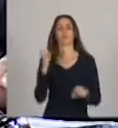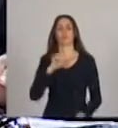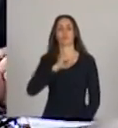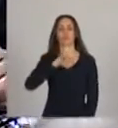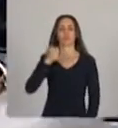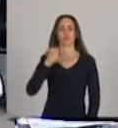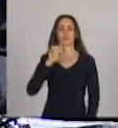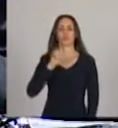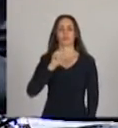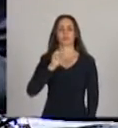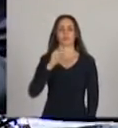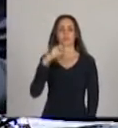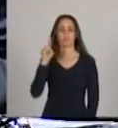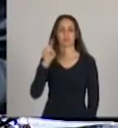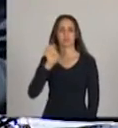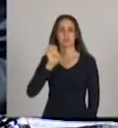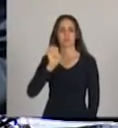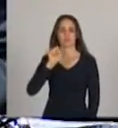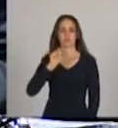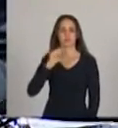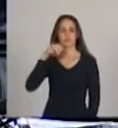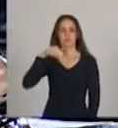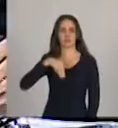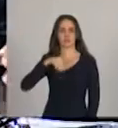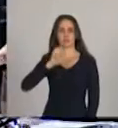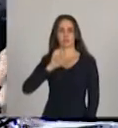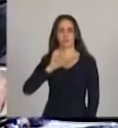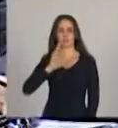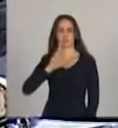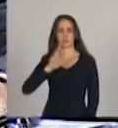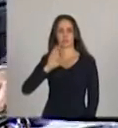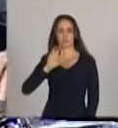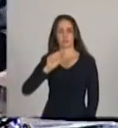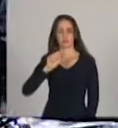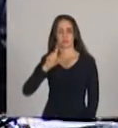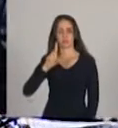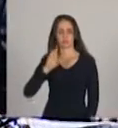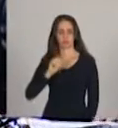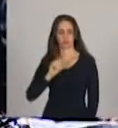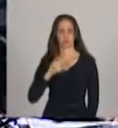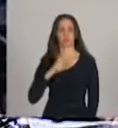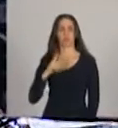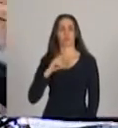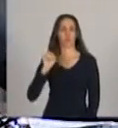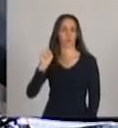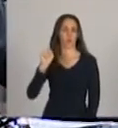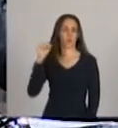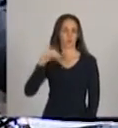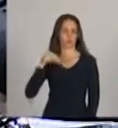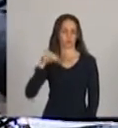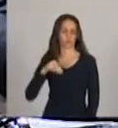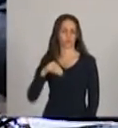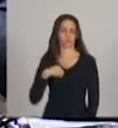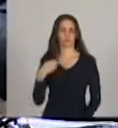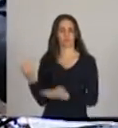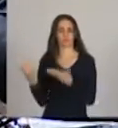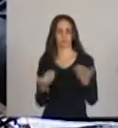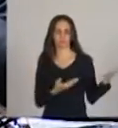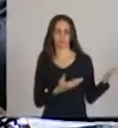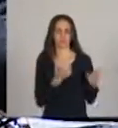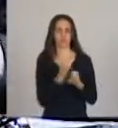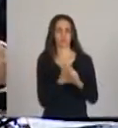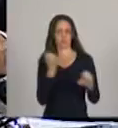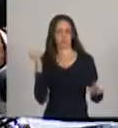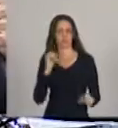8 minutos, porque o deputado doutor Rafael falou 8 minutos também. Com a palavra, deputado José Esmeralda, engenheiro